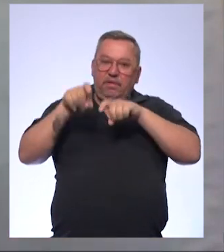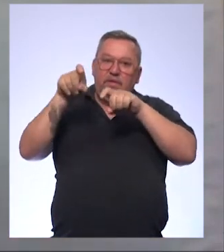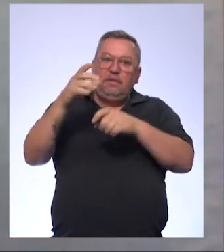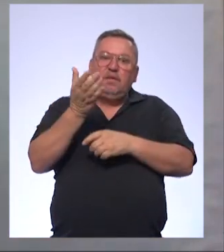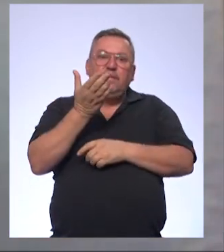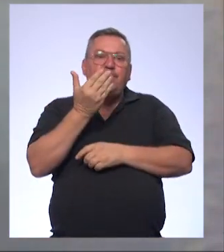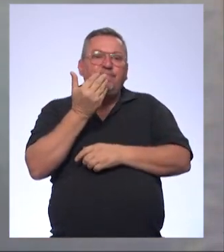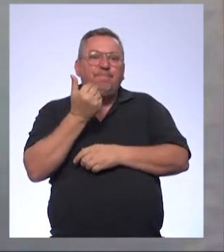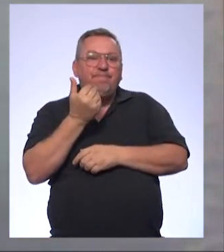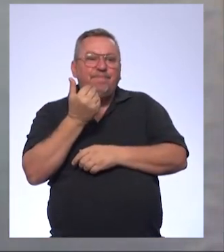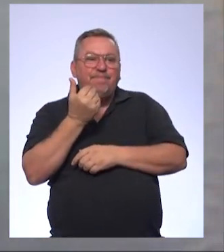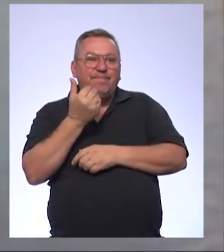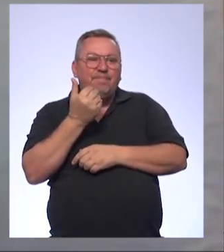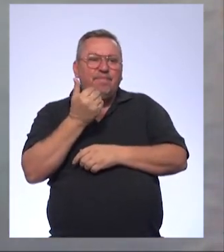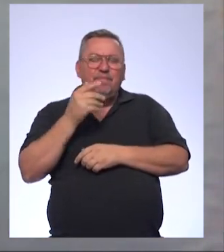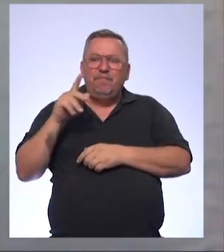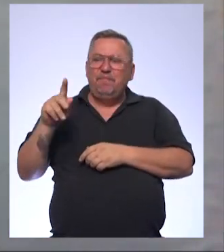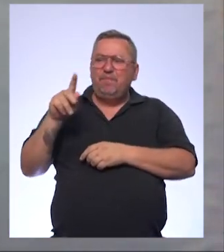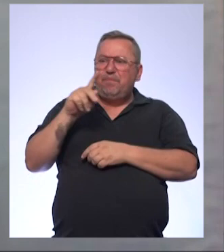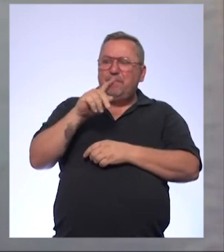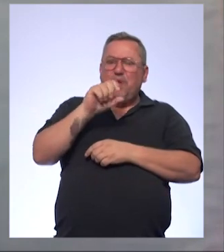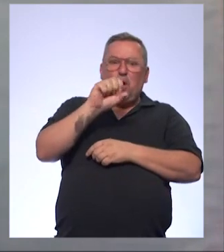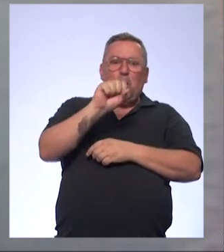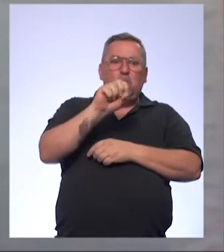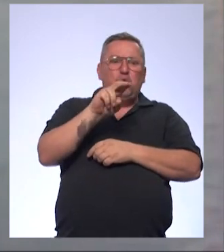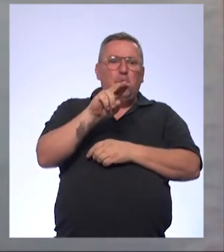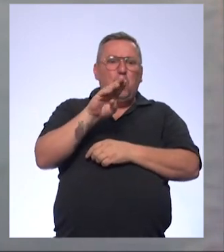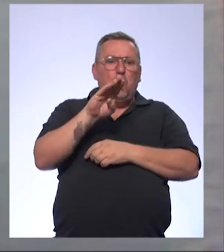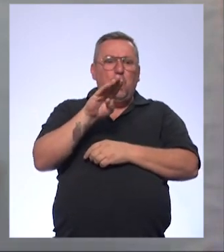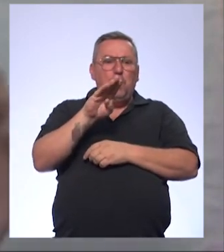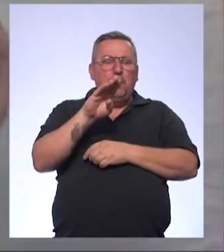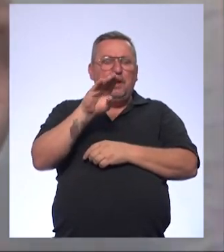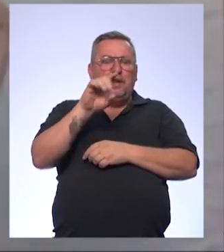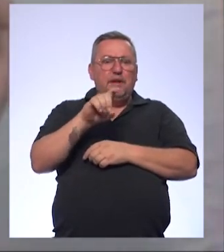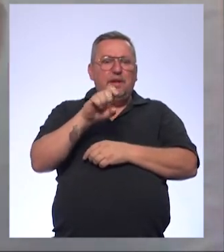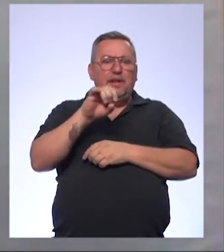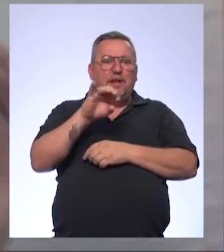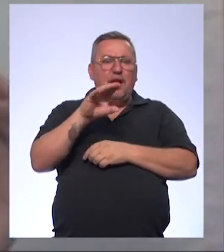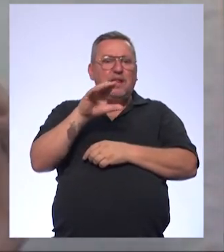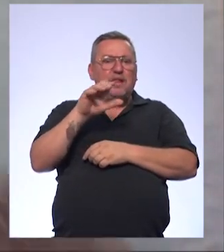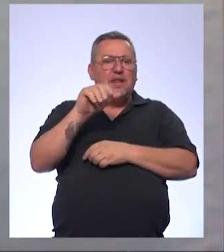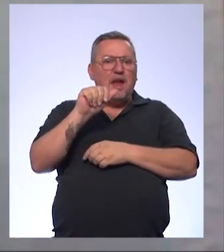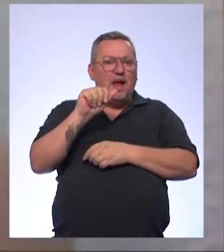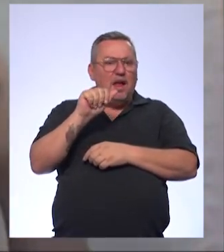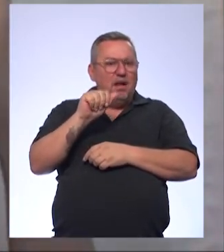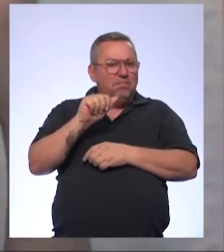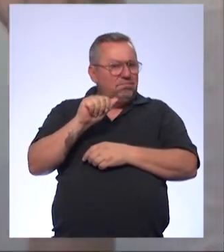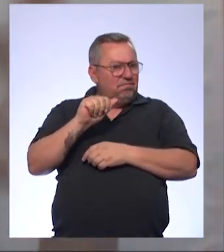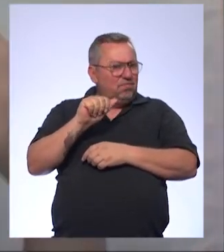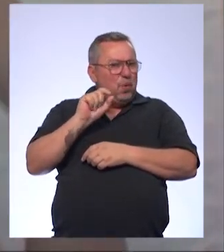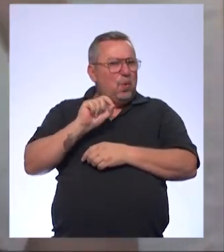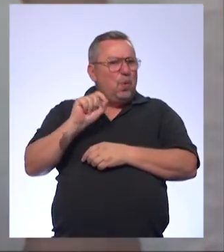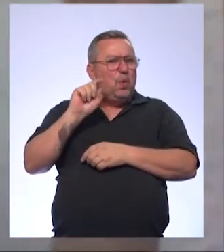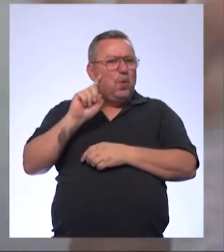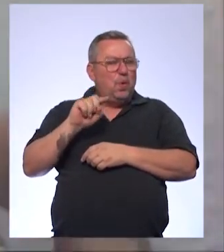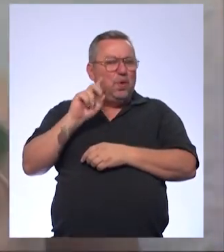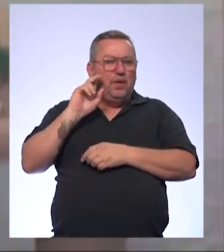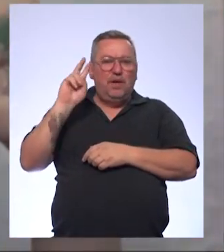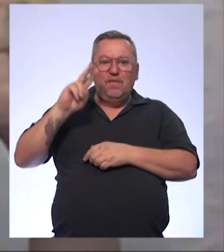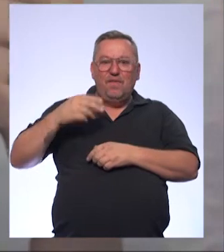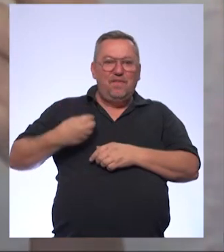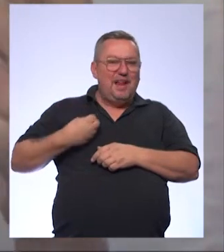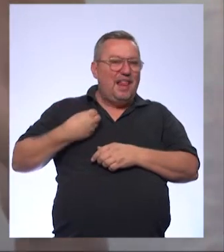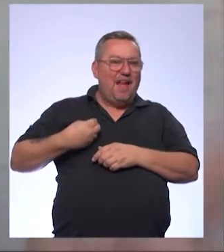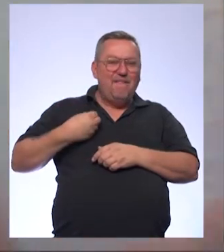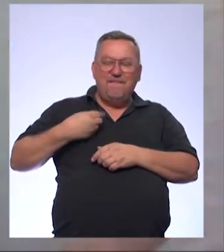subsistência. Professora, o que é subsistência? Olha aí, gente, termos importantes que vocês vão ouvir aí o resto